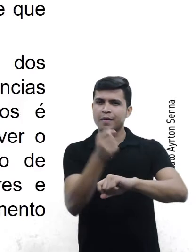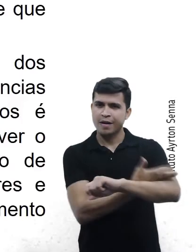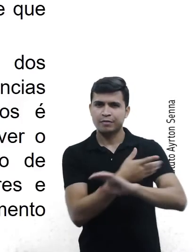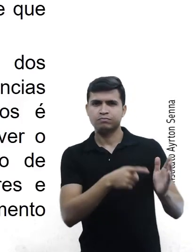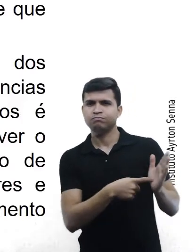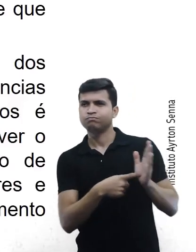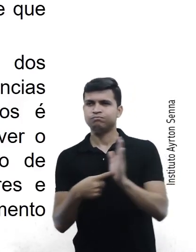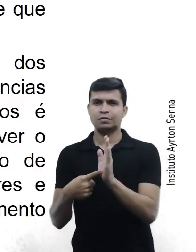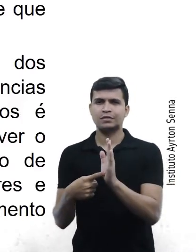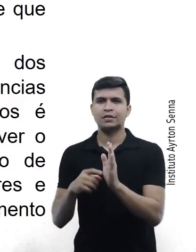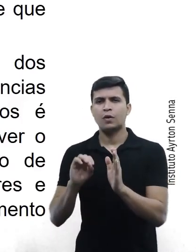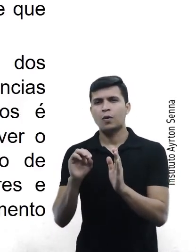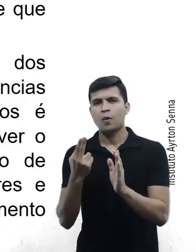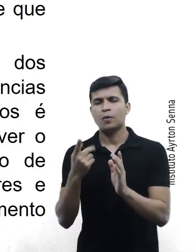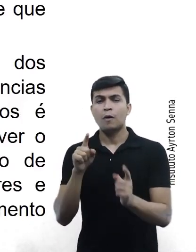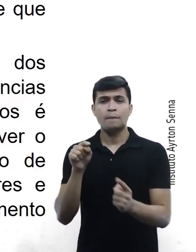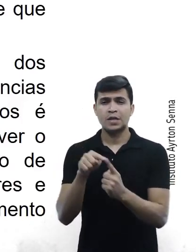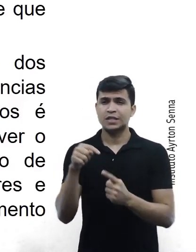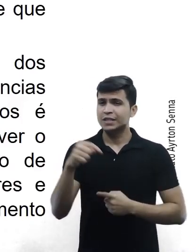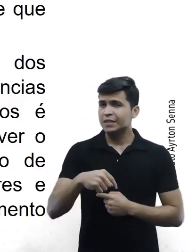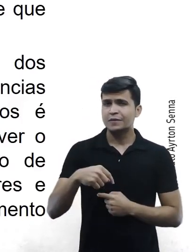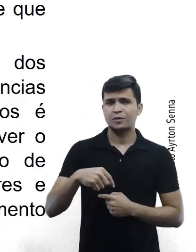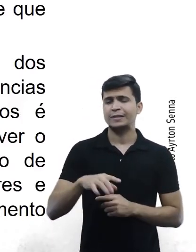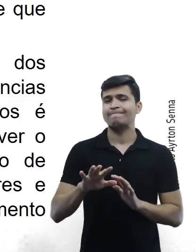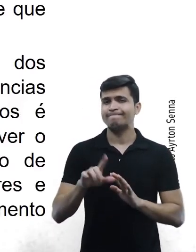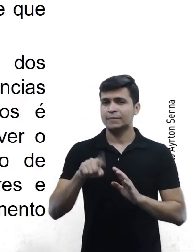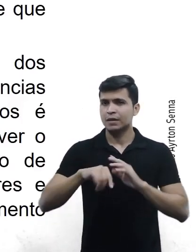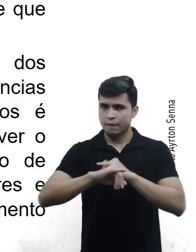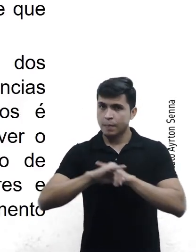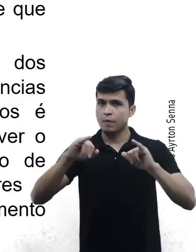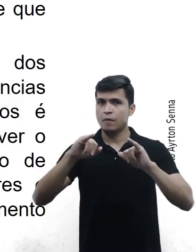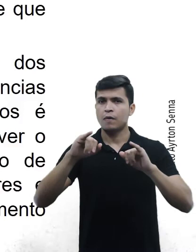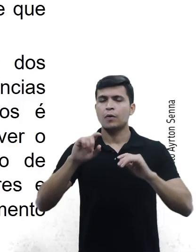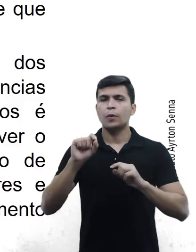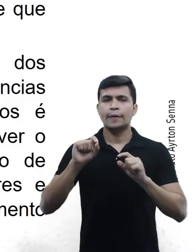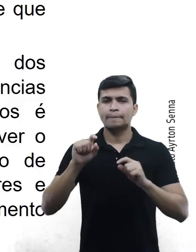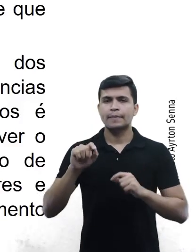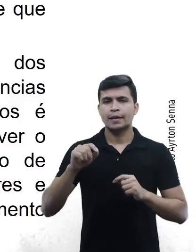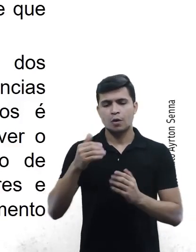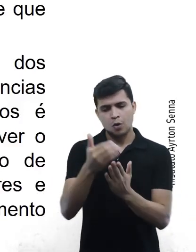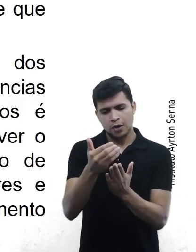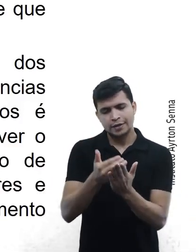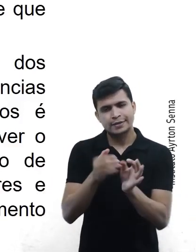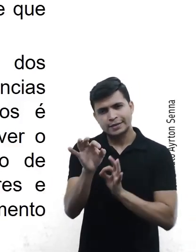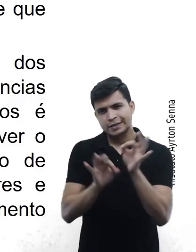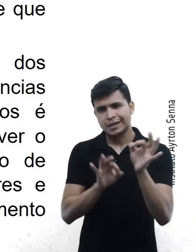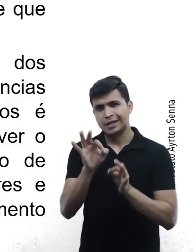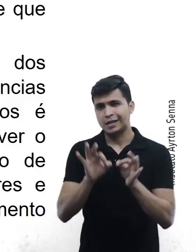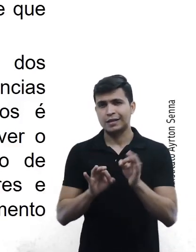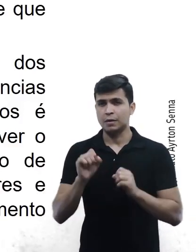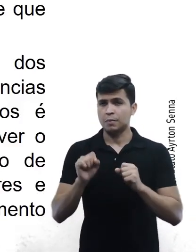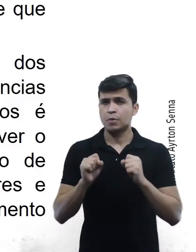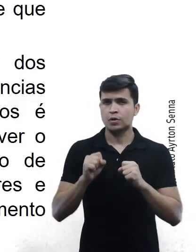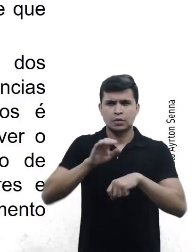competências socioemocionais, uma vez que o objetivo dos instrumentos é fornecer informações úteis e organizadas,